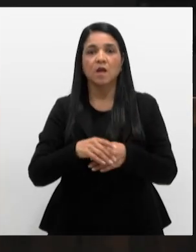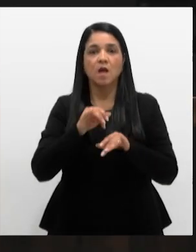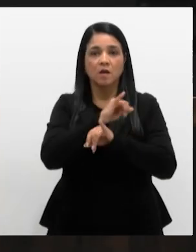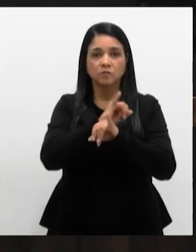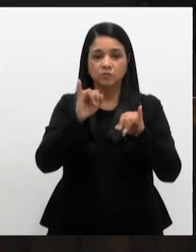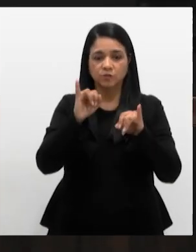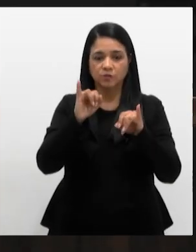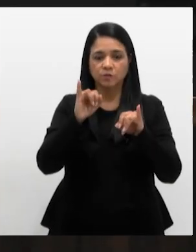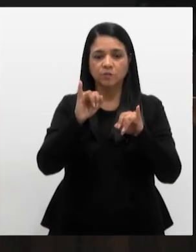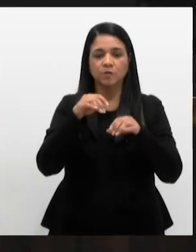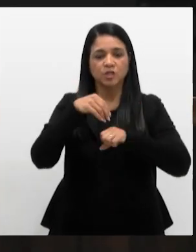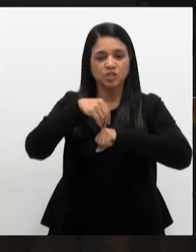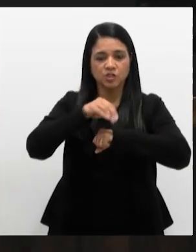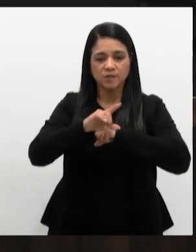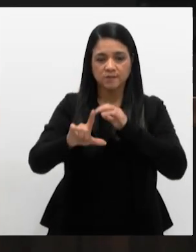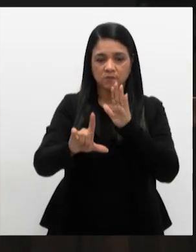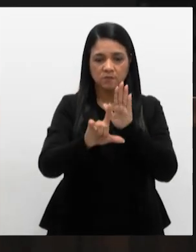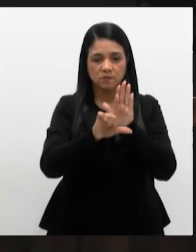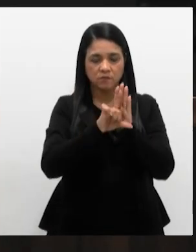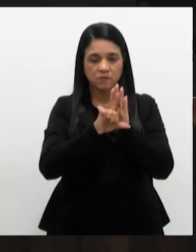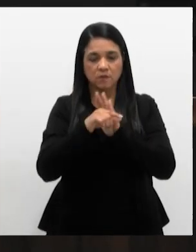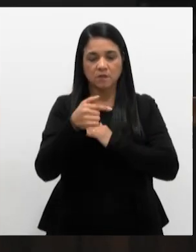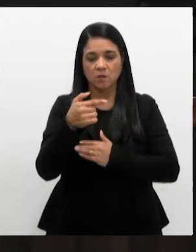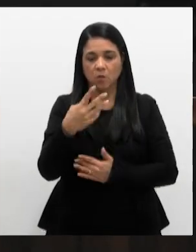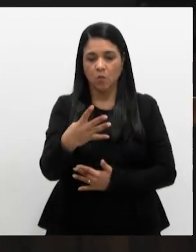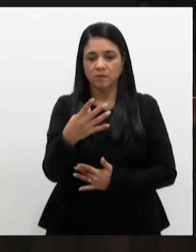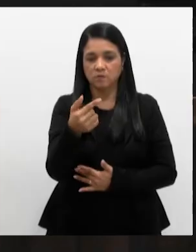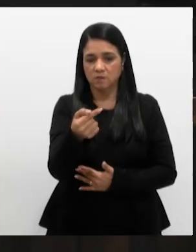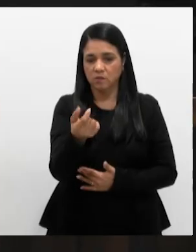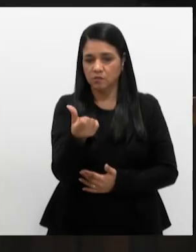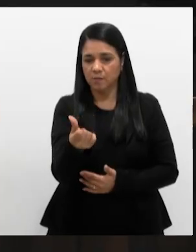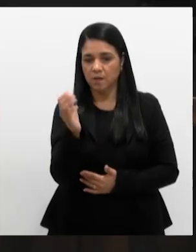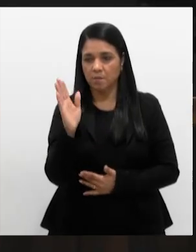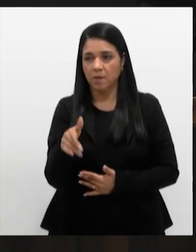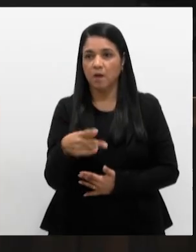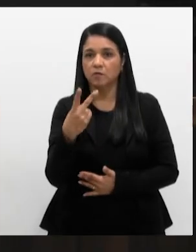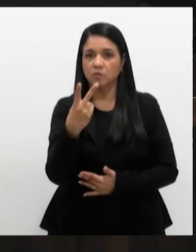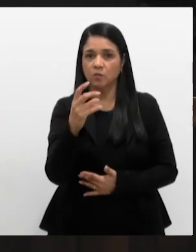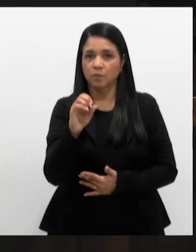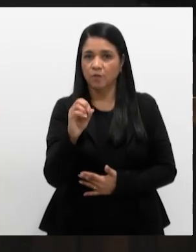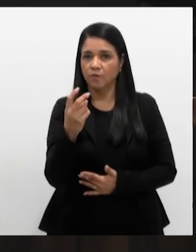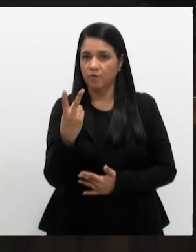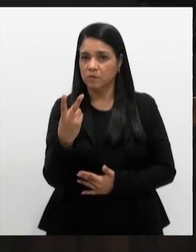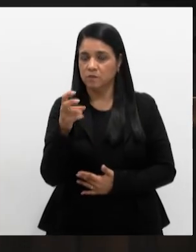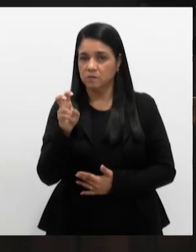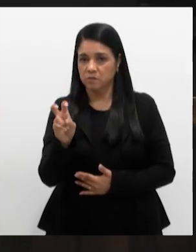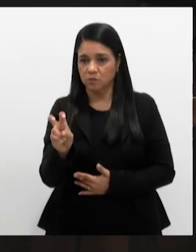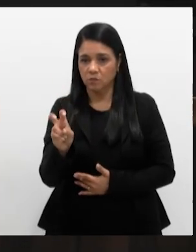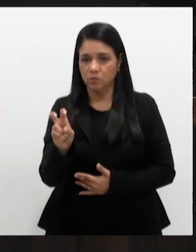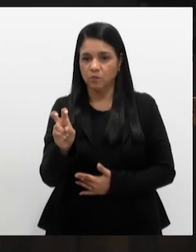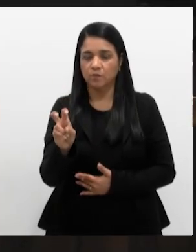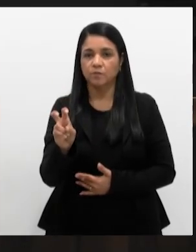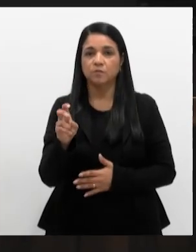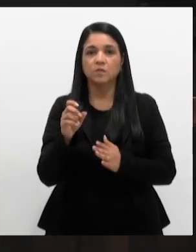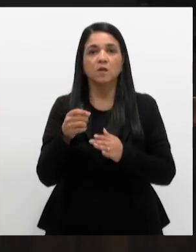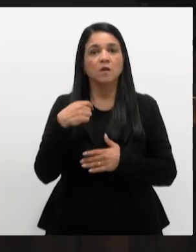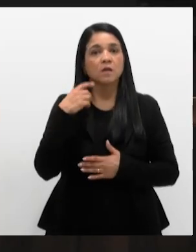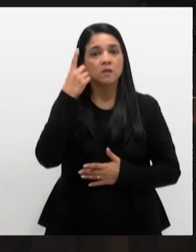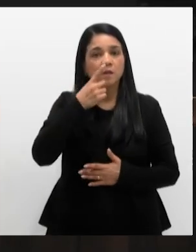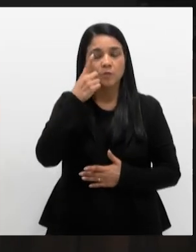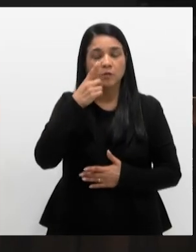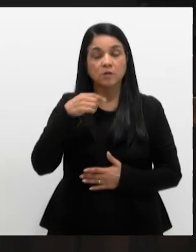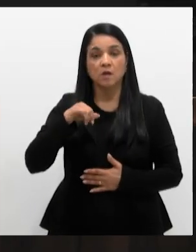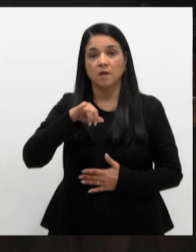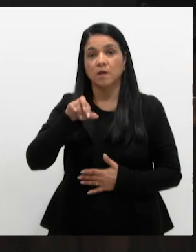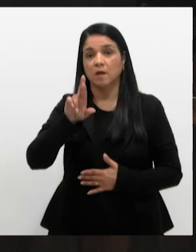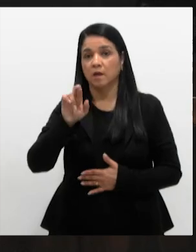Anuncio indicação legislativa número 476 de 2025, de autoria do deputado Renan